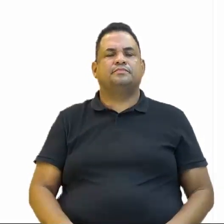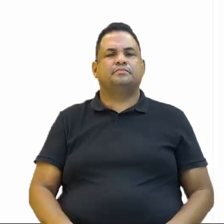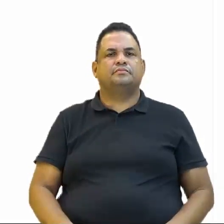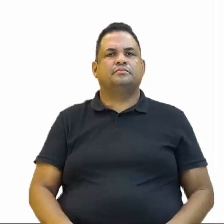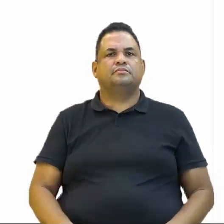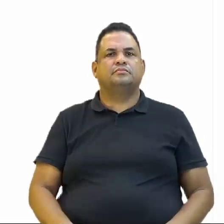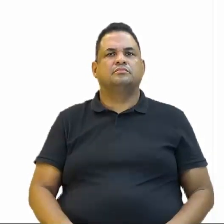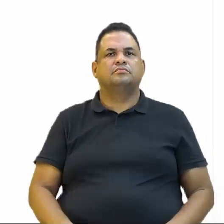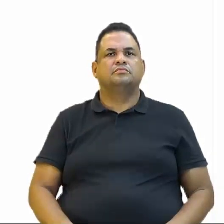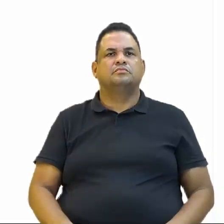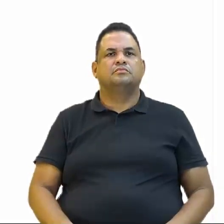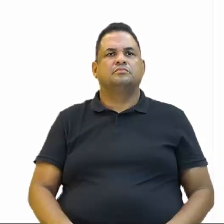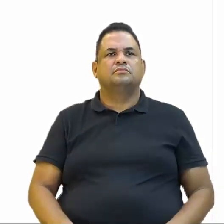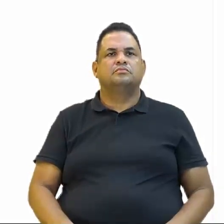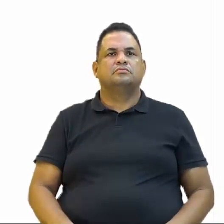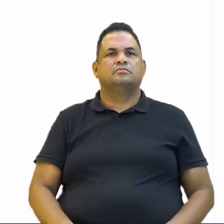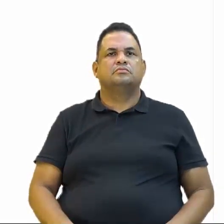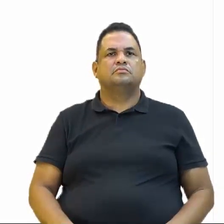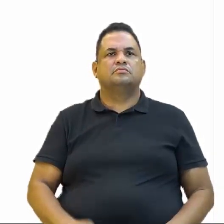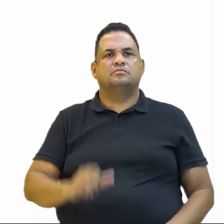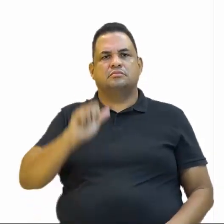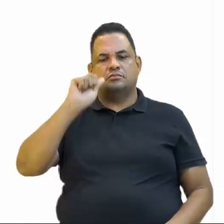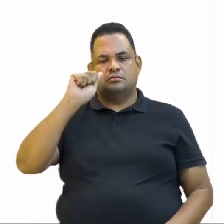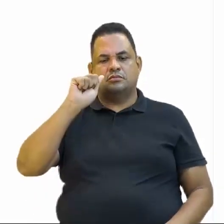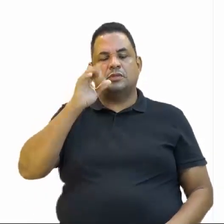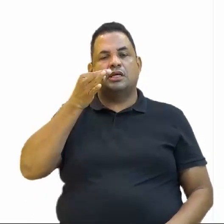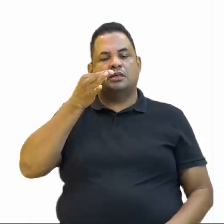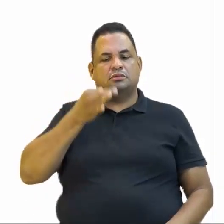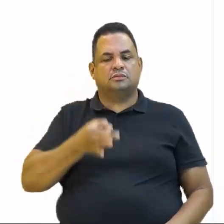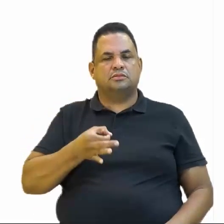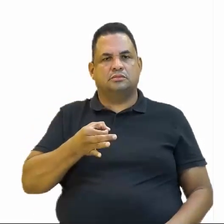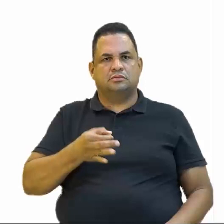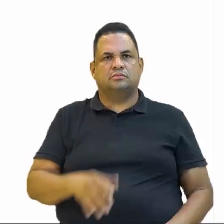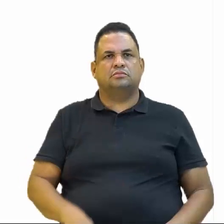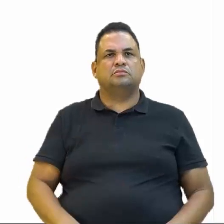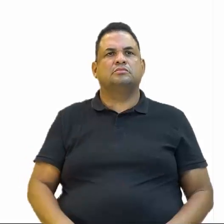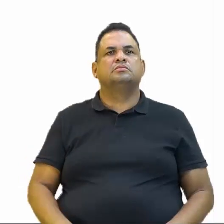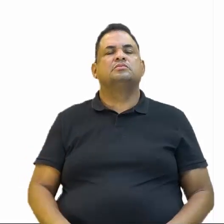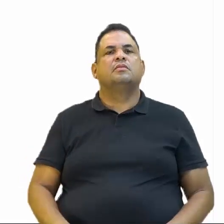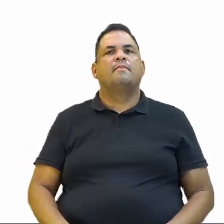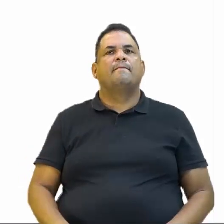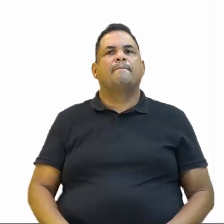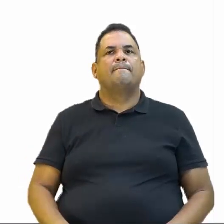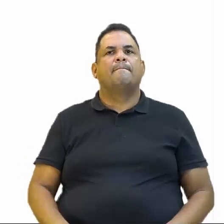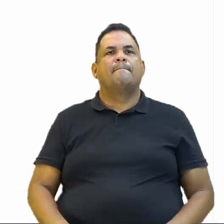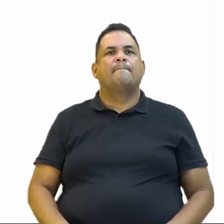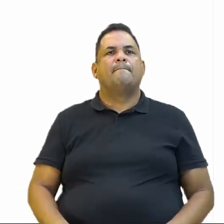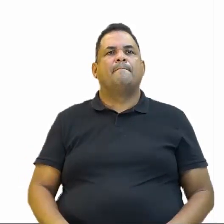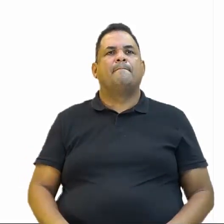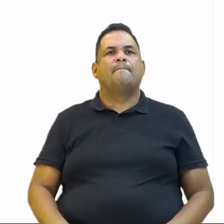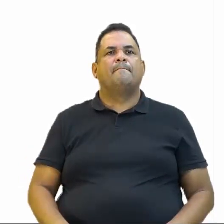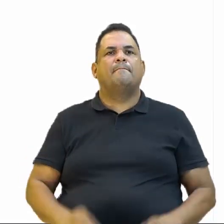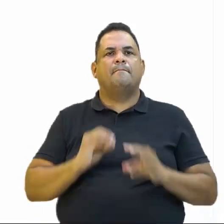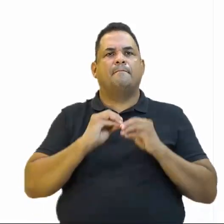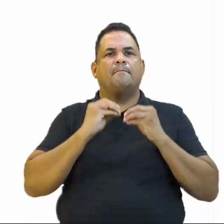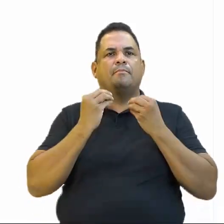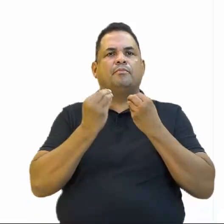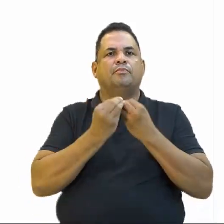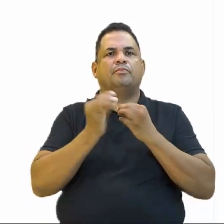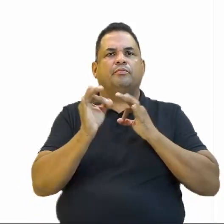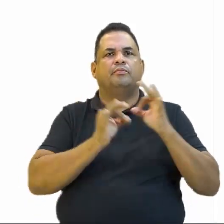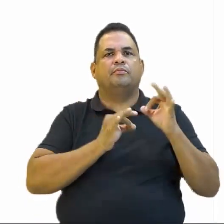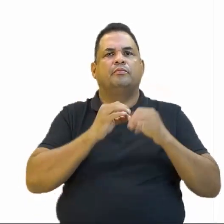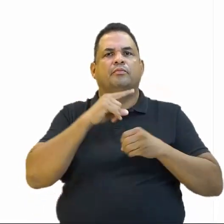a nossa letra A é a nossa alternativa correta. Um composto formado